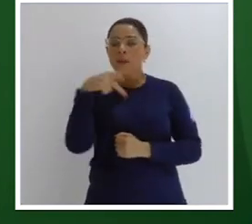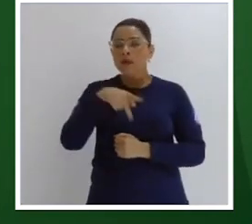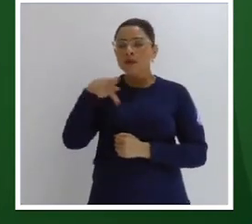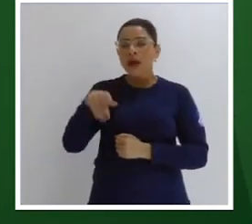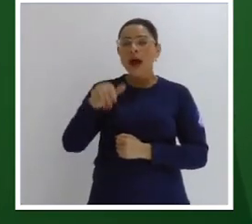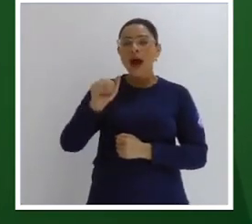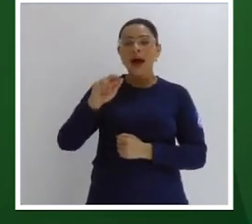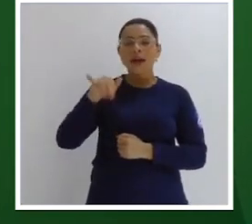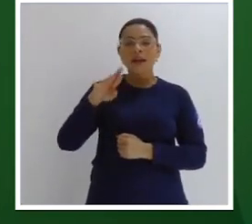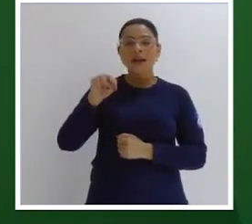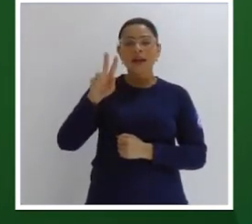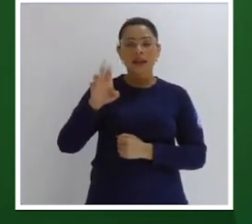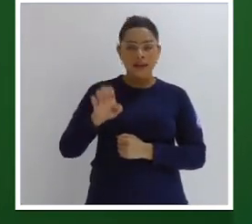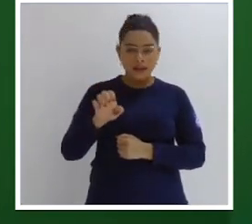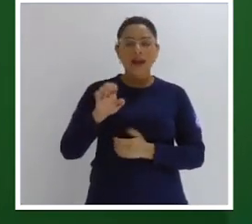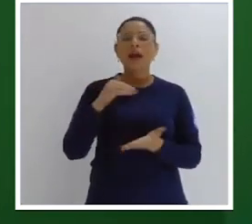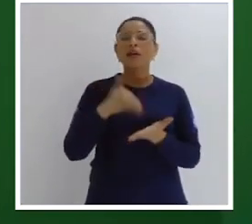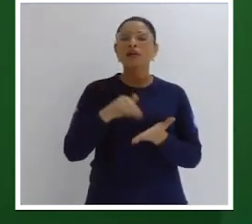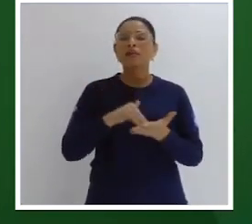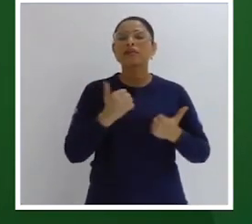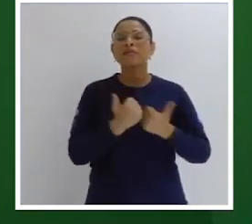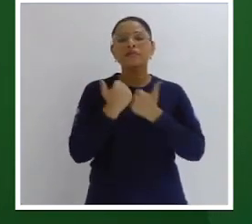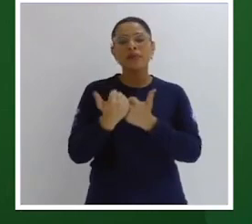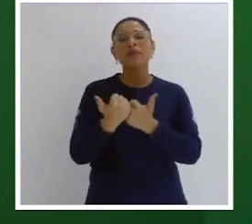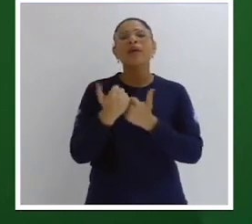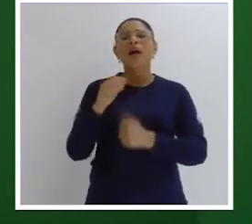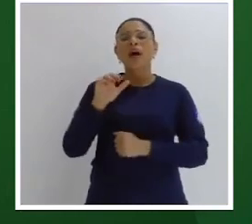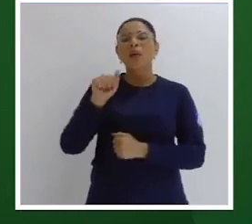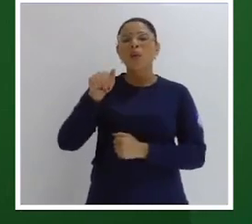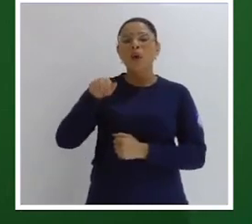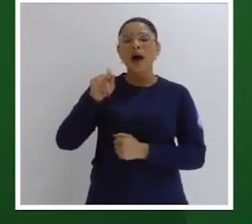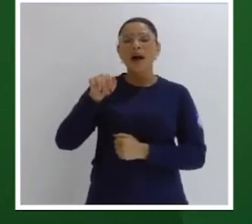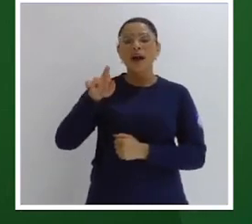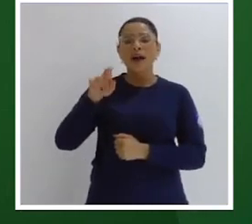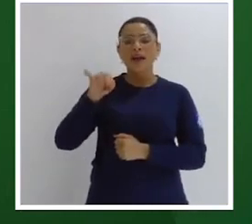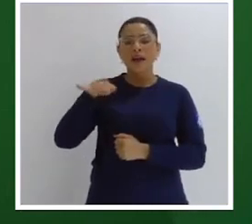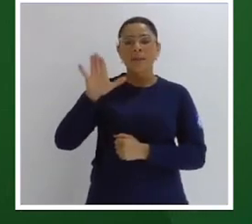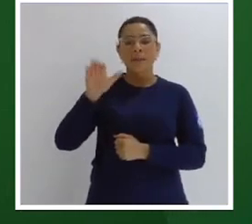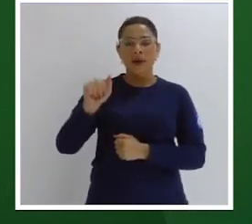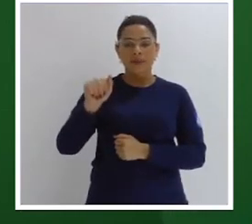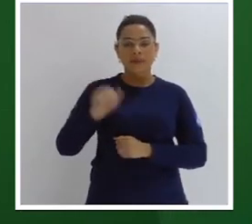Aline Amorim Marques é secretária de junta de Guararema por favor